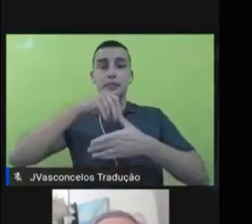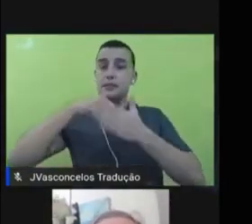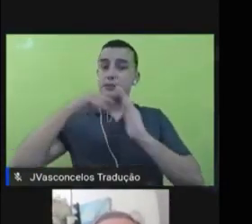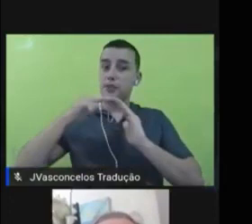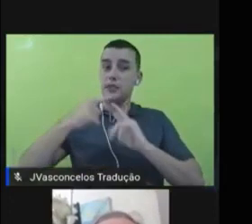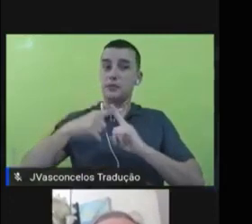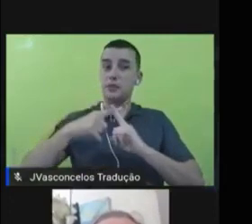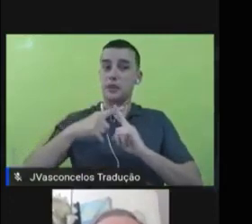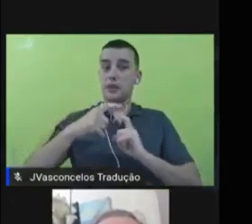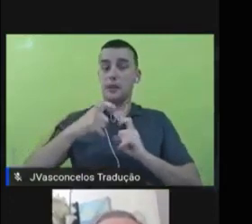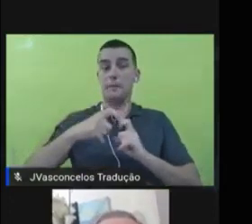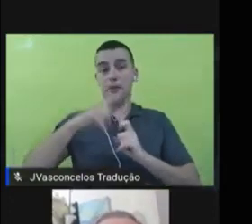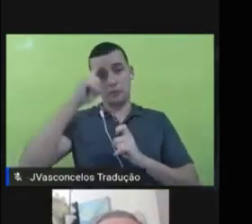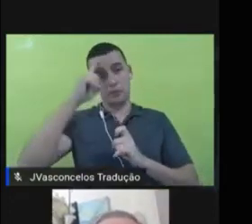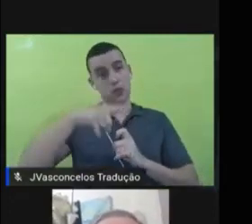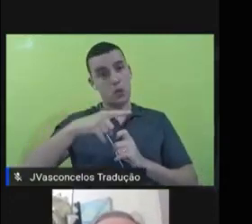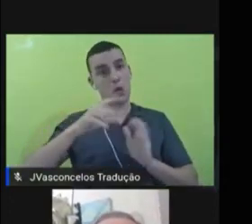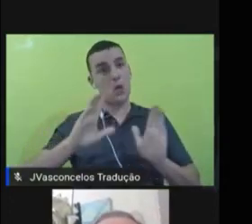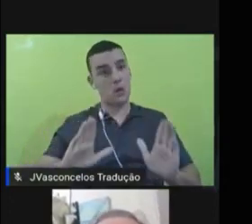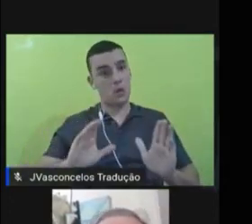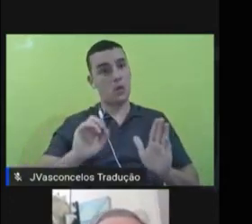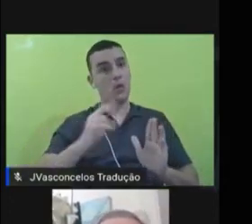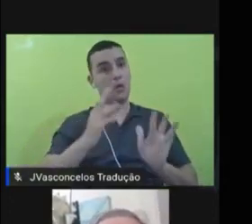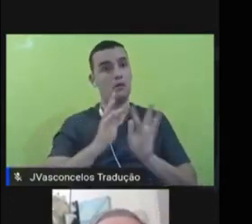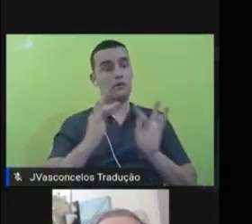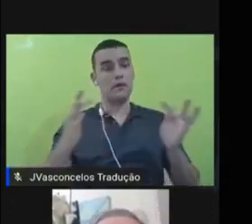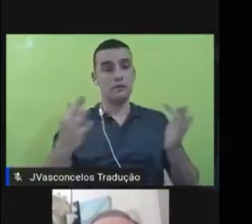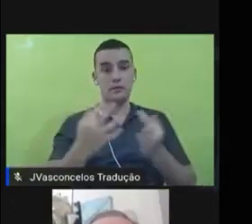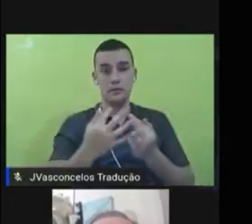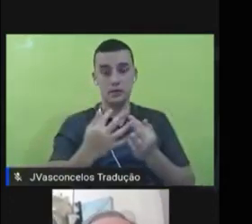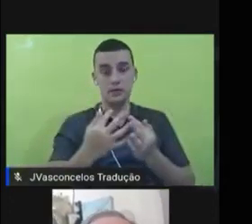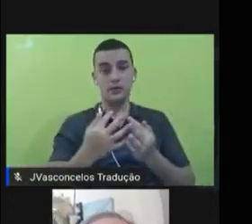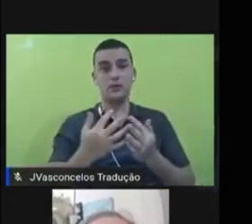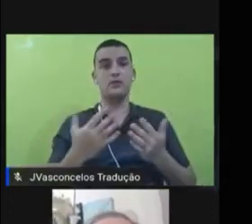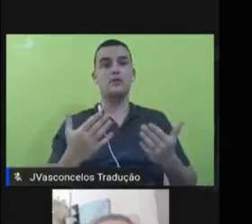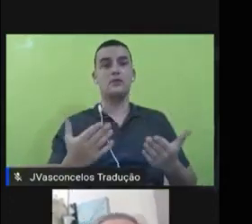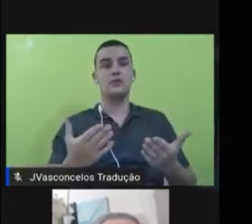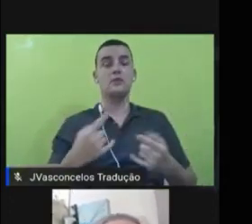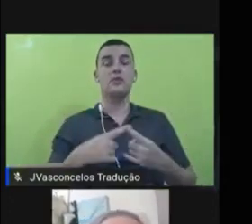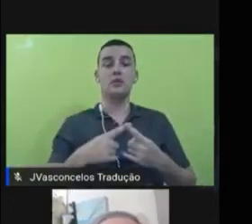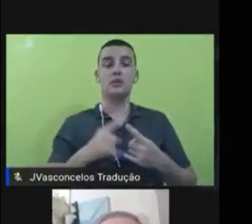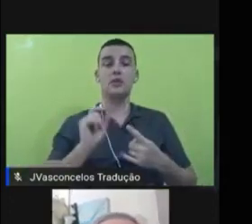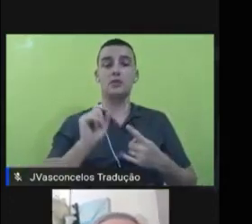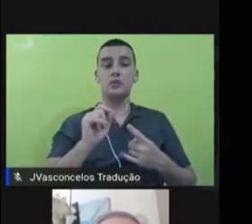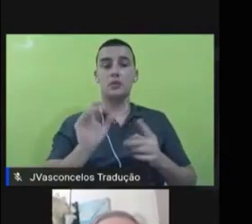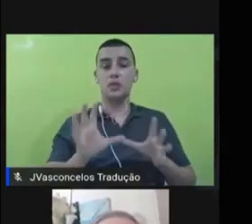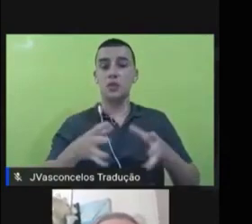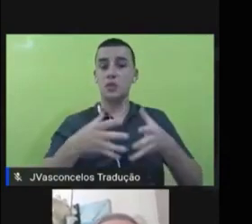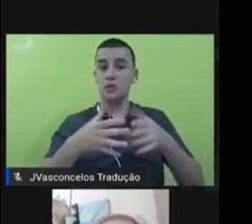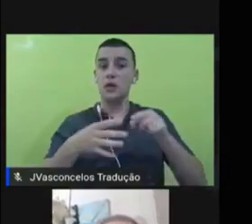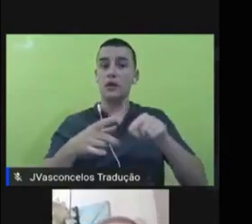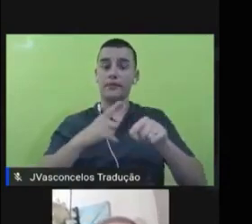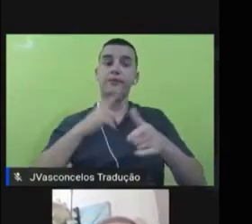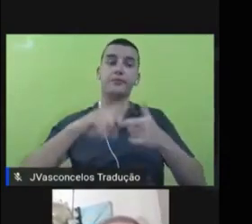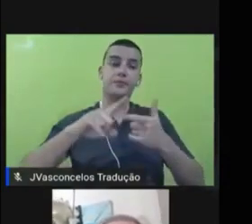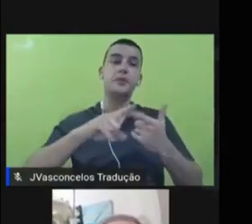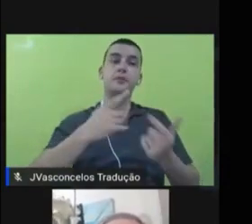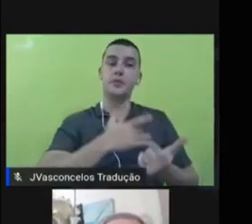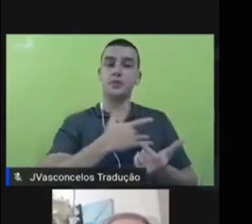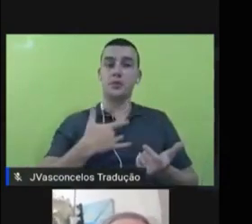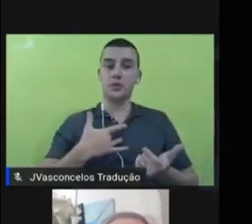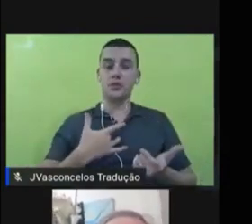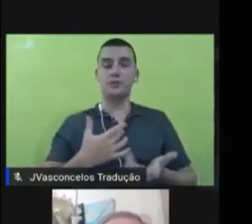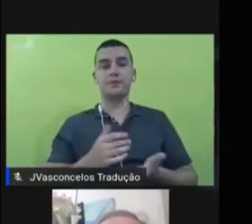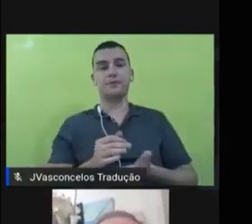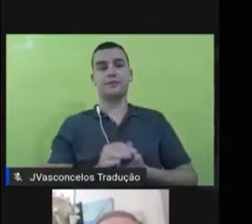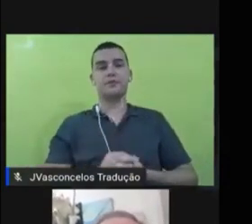familiar. Então, nós temos muito essas questões com o nosso público, né? O nosso público, ele tem também comorbidades de saúde.